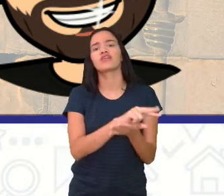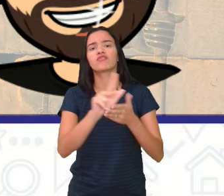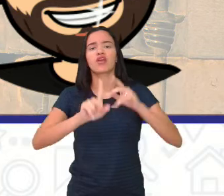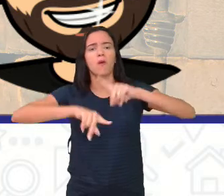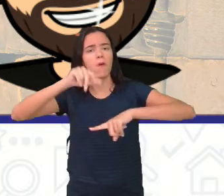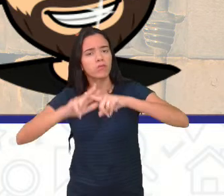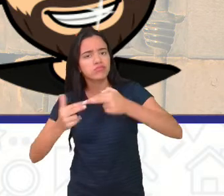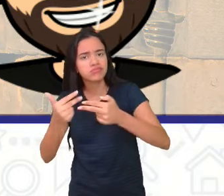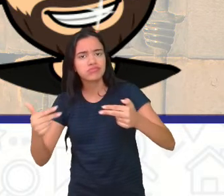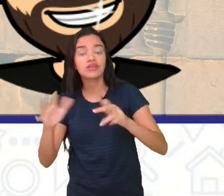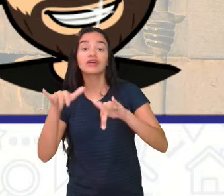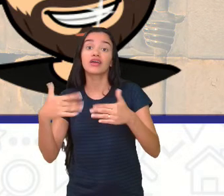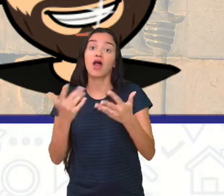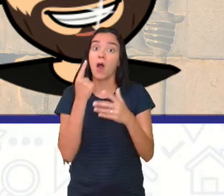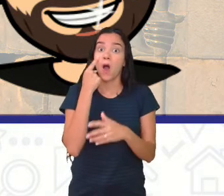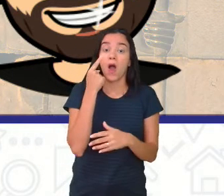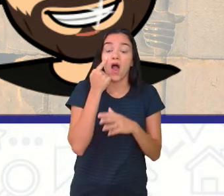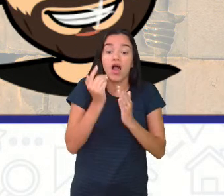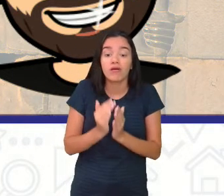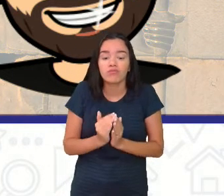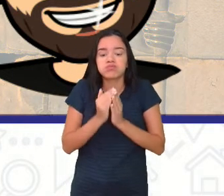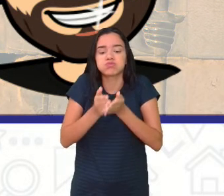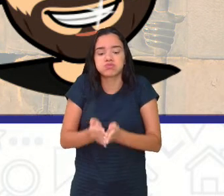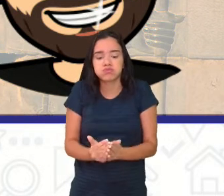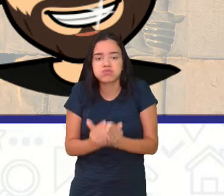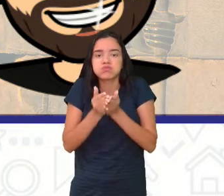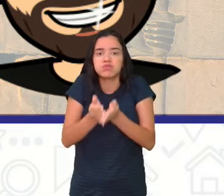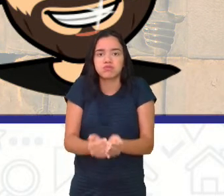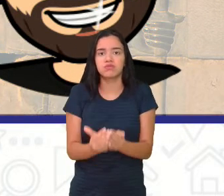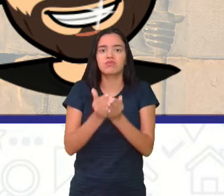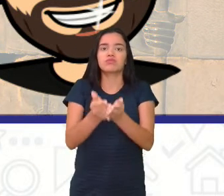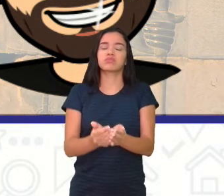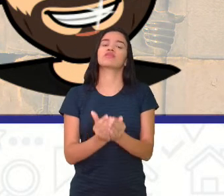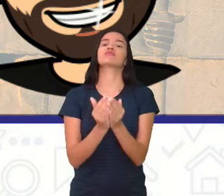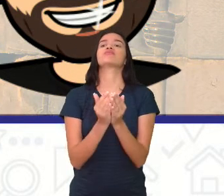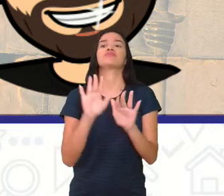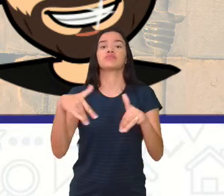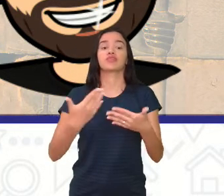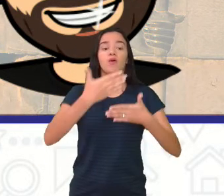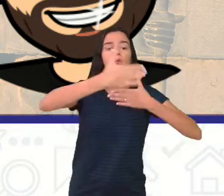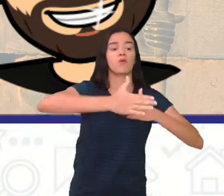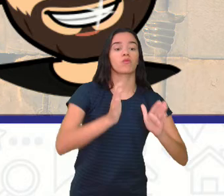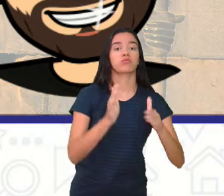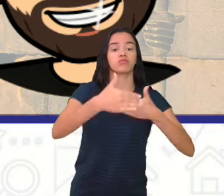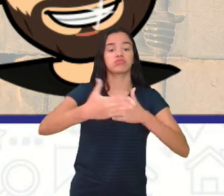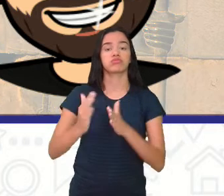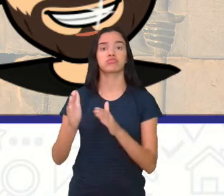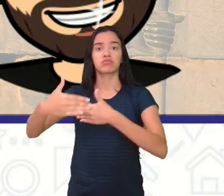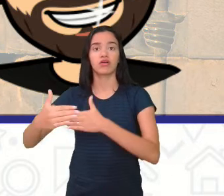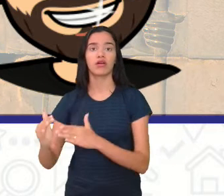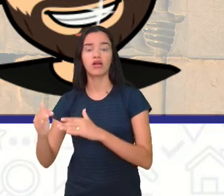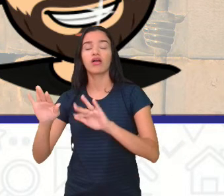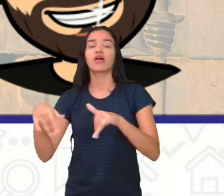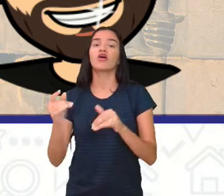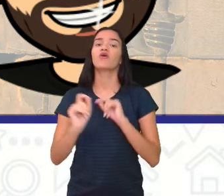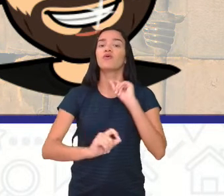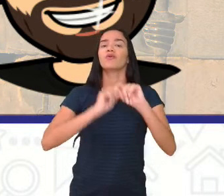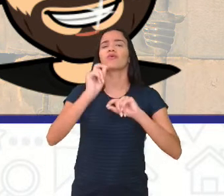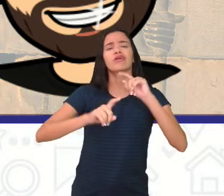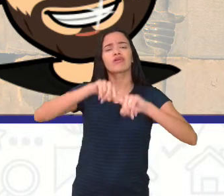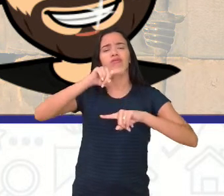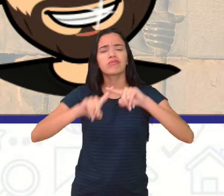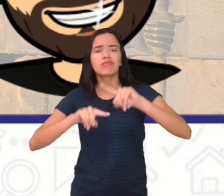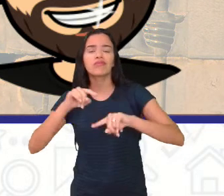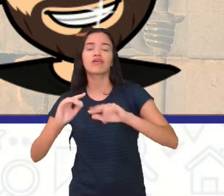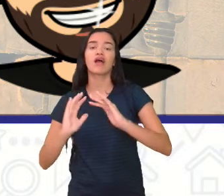né? Navio, ele está aí com containers, certo? Levando mercadorias. Logo a